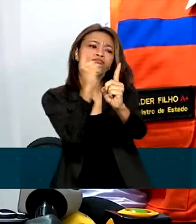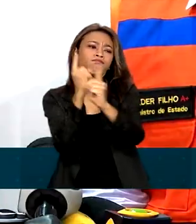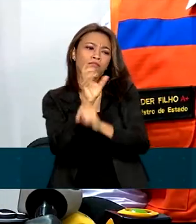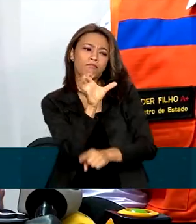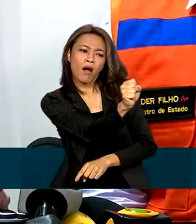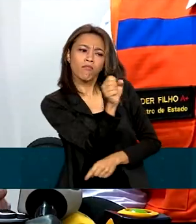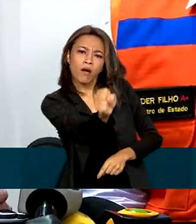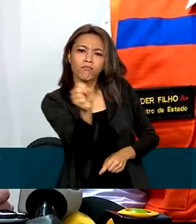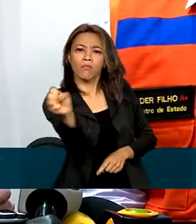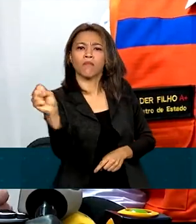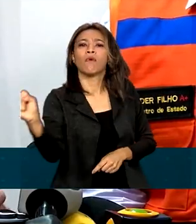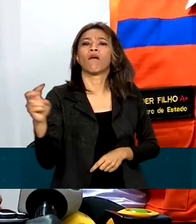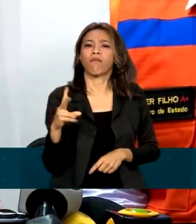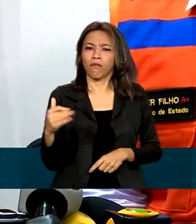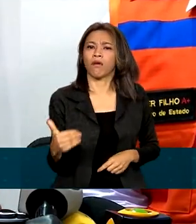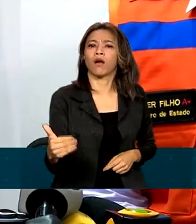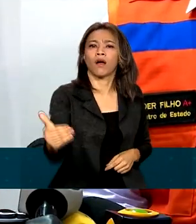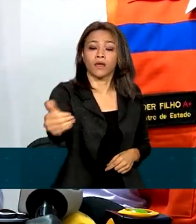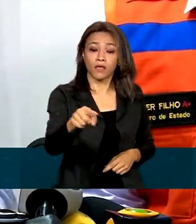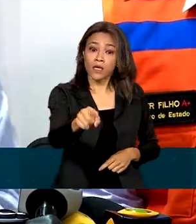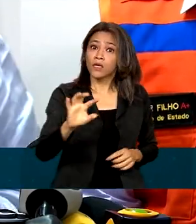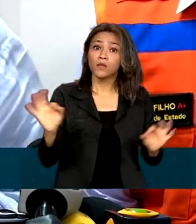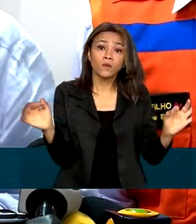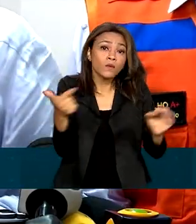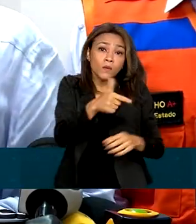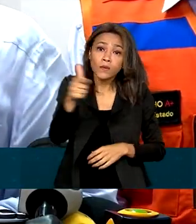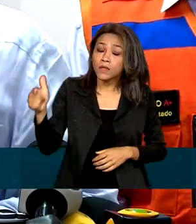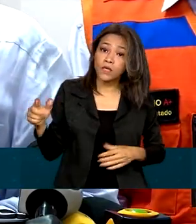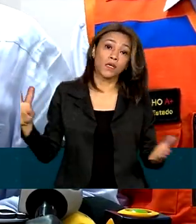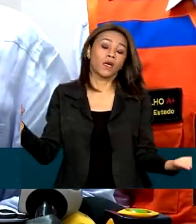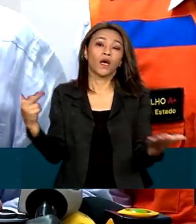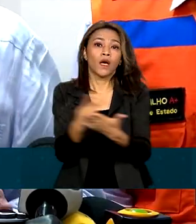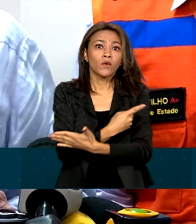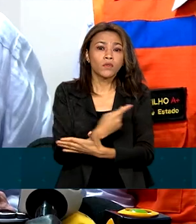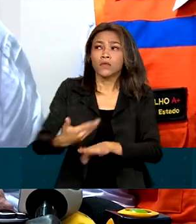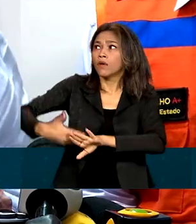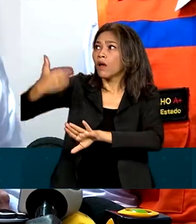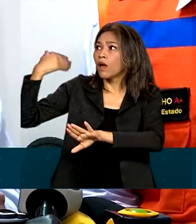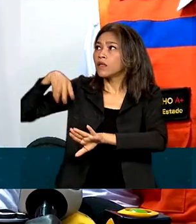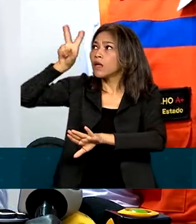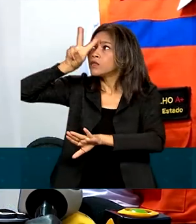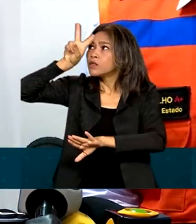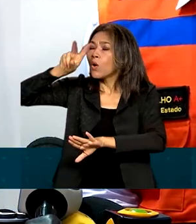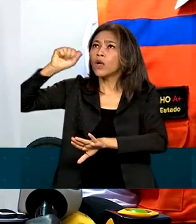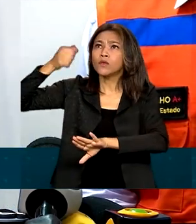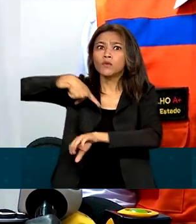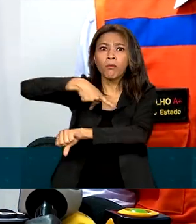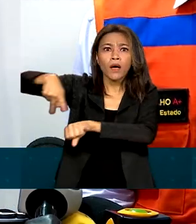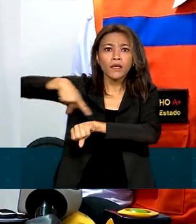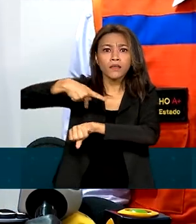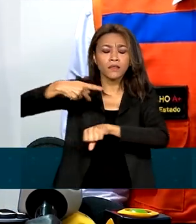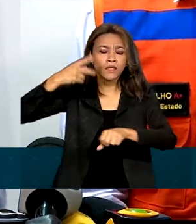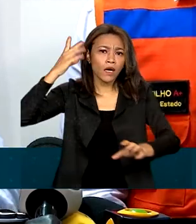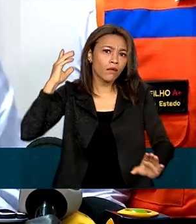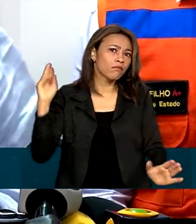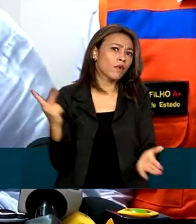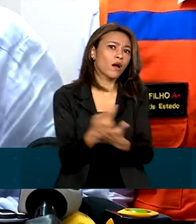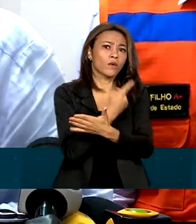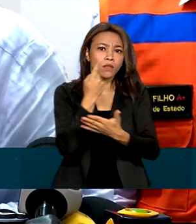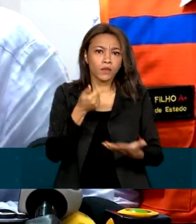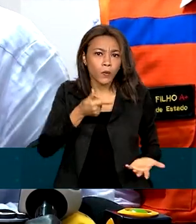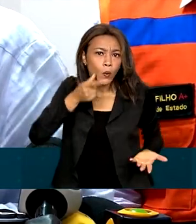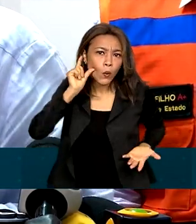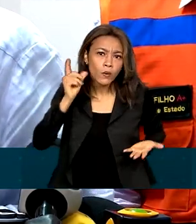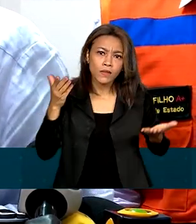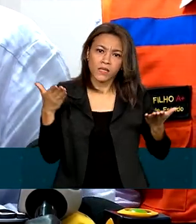tem precedente na história do nosso país. Não existe precedente o que essa gente fez e por isso essa